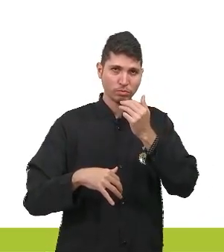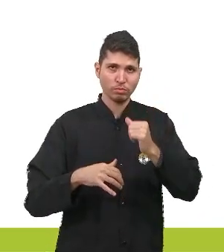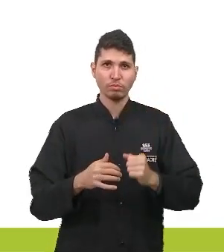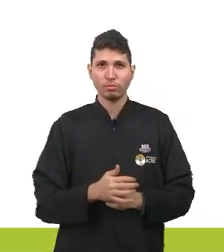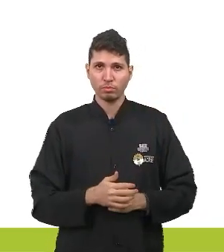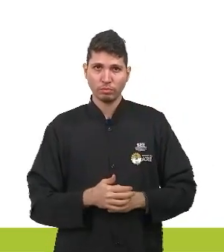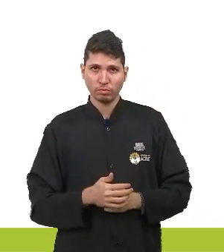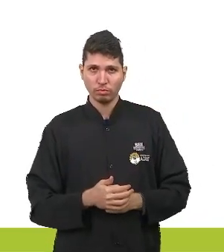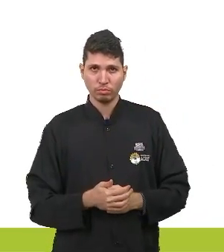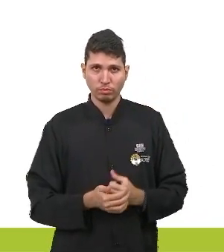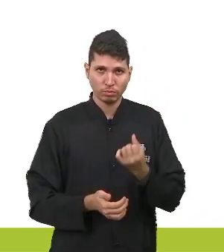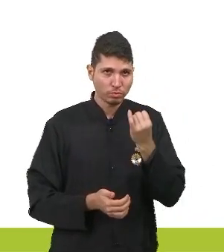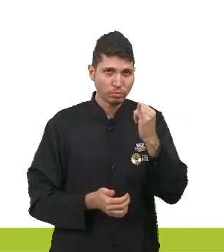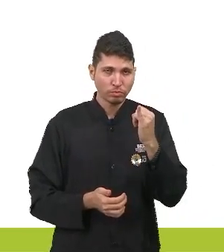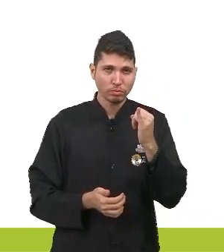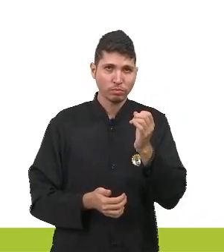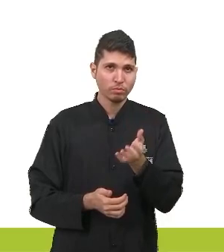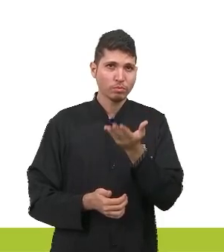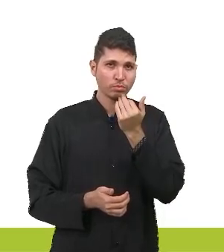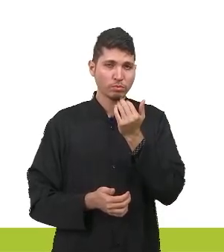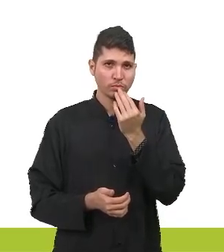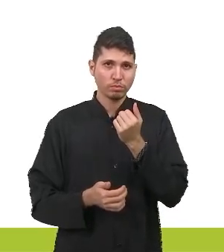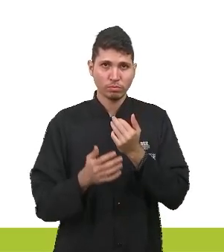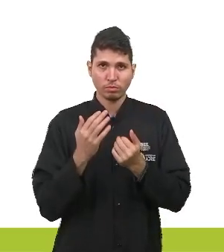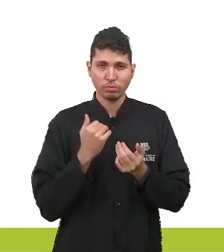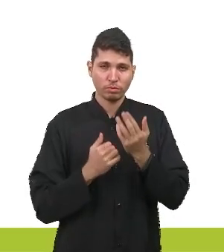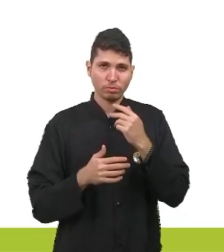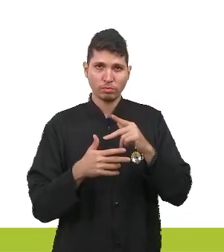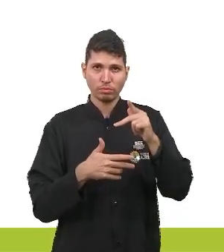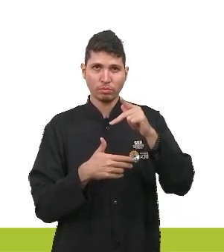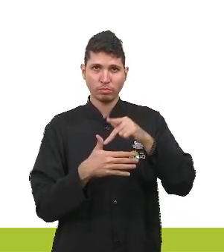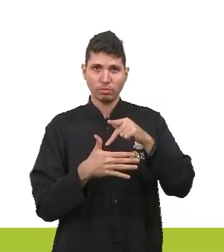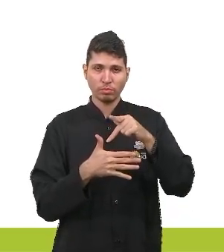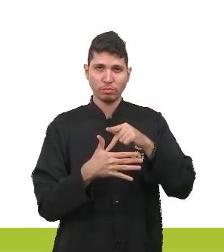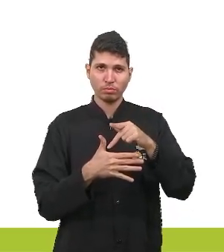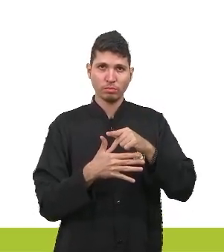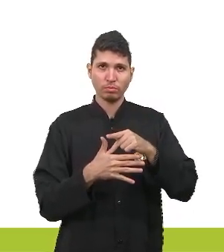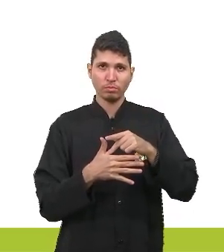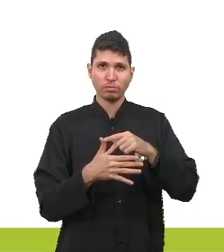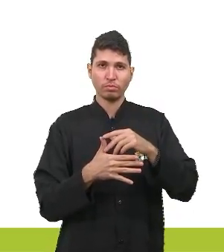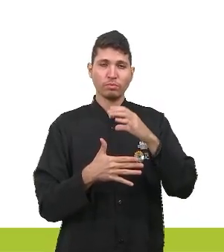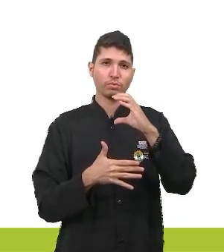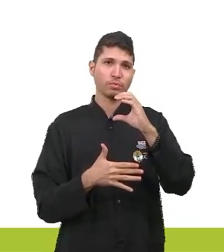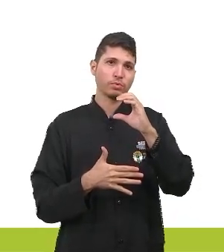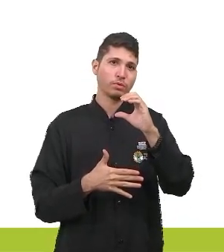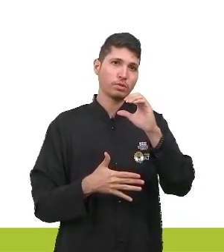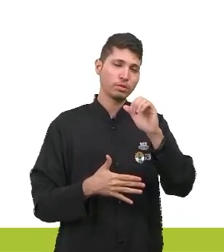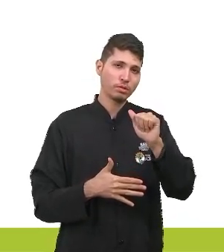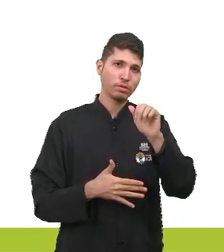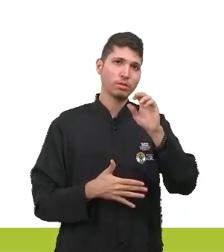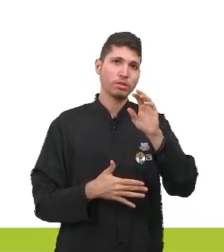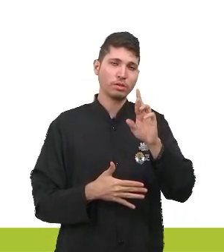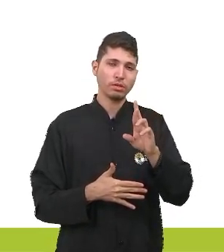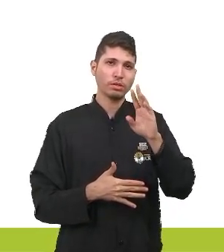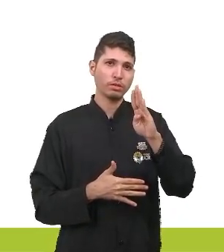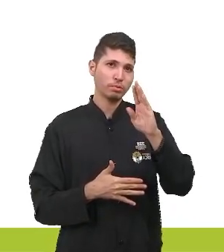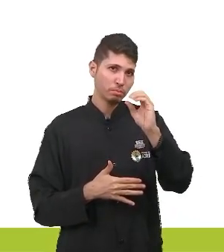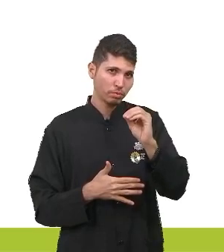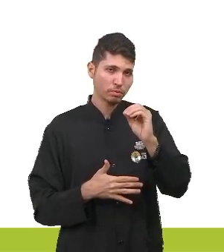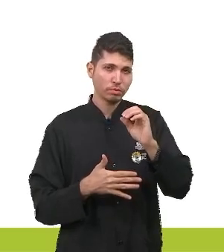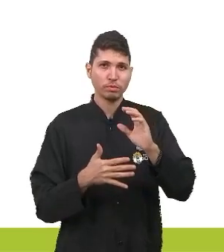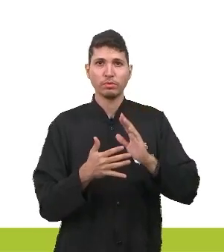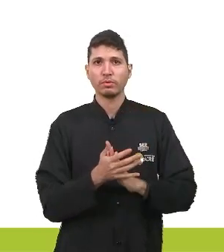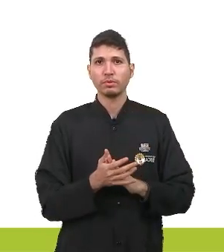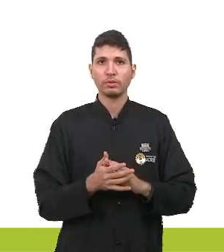nós comemos, proteínas, carboidratos e lipídios ficam tudo num bolo só. E, de repente, os lipídios só vão